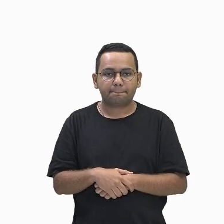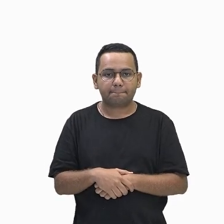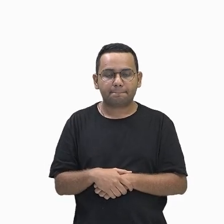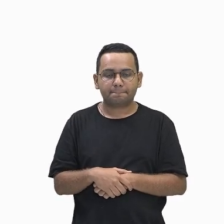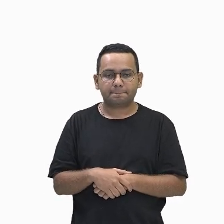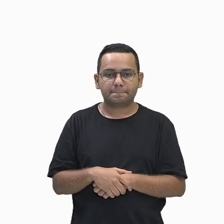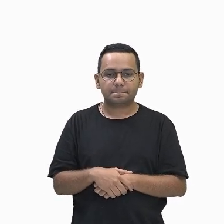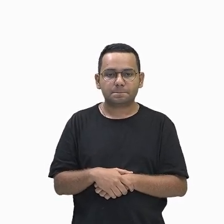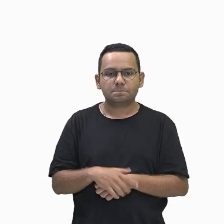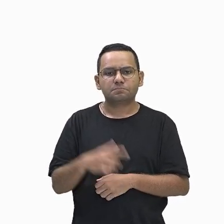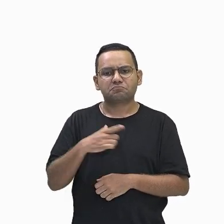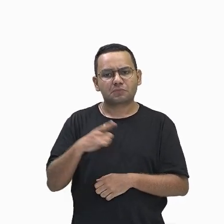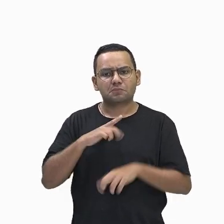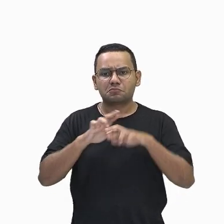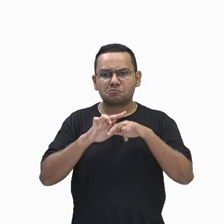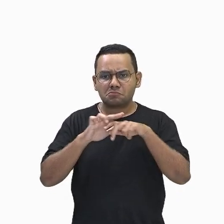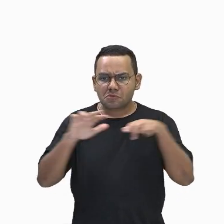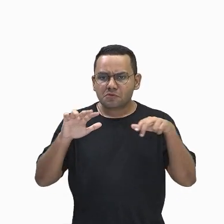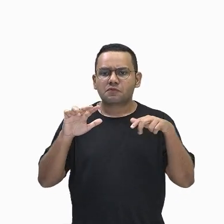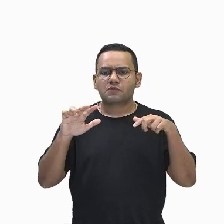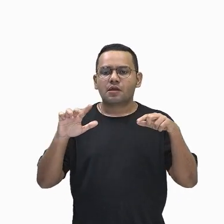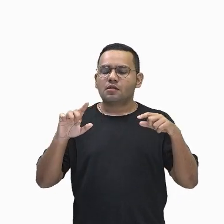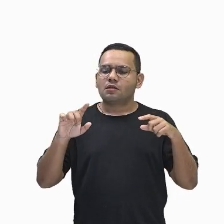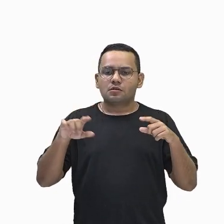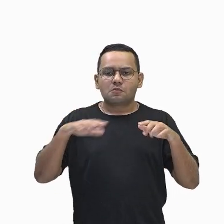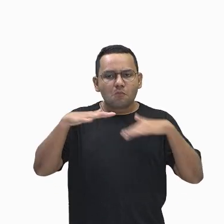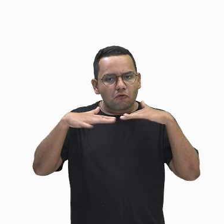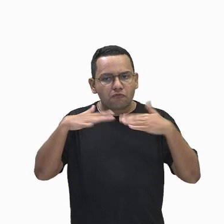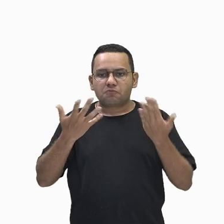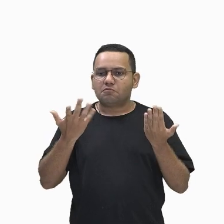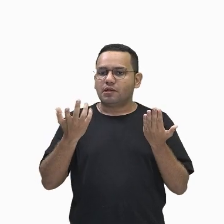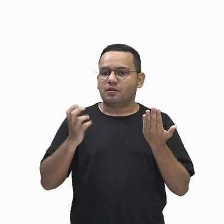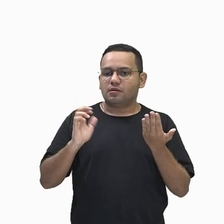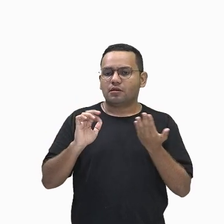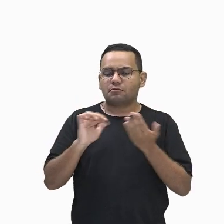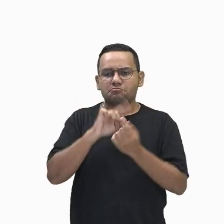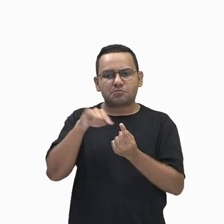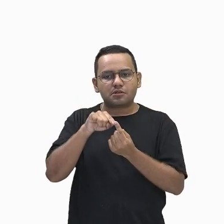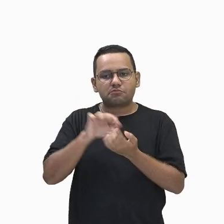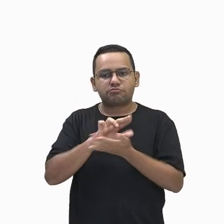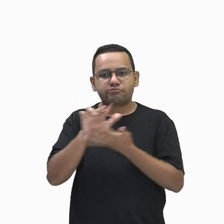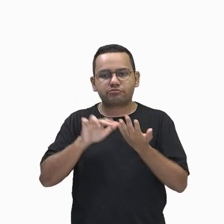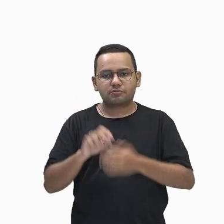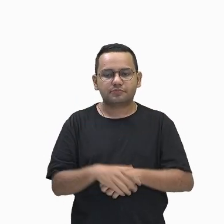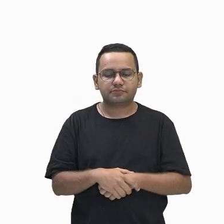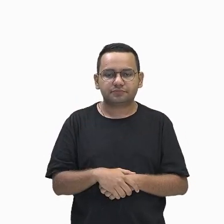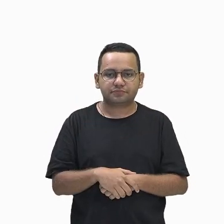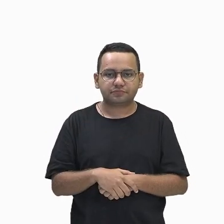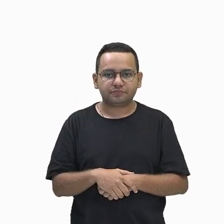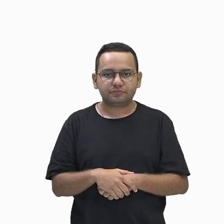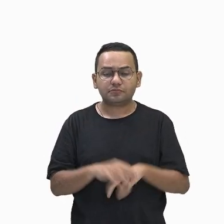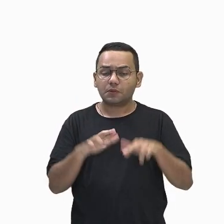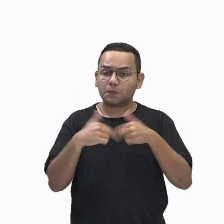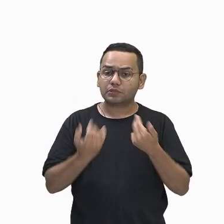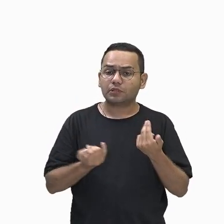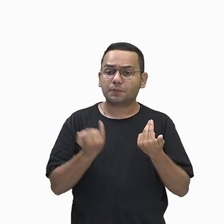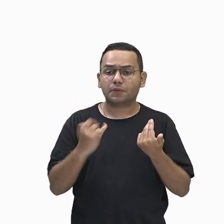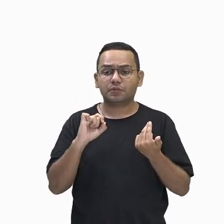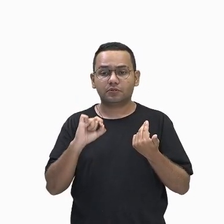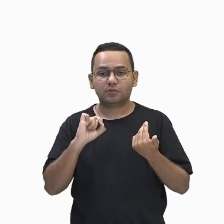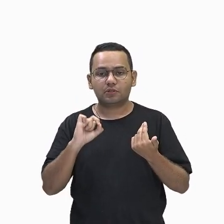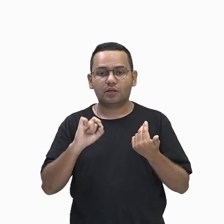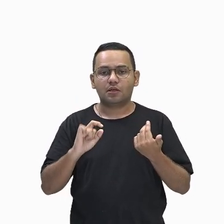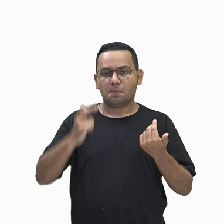muitas funções relacionadas a diversos outros sistemas corporais e daí é importante que esse sistema atue de